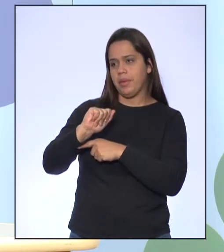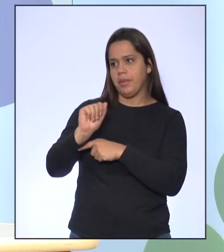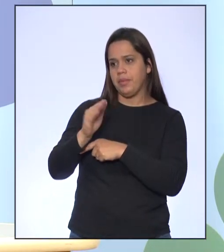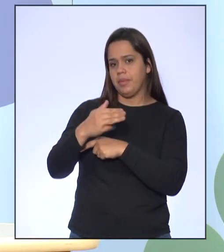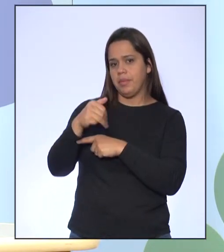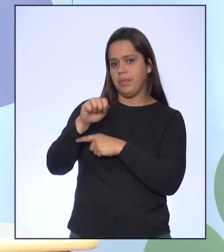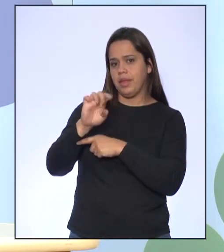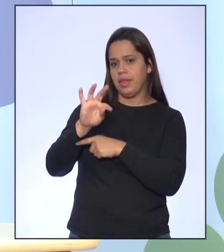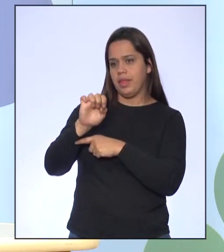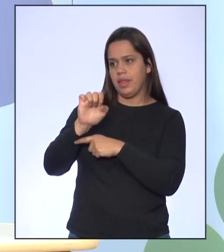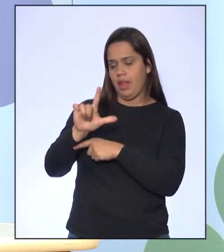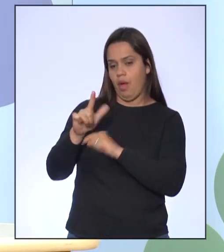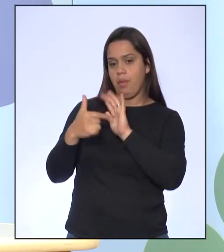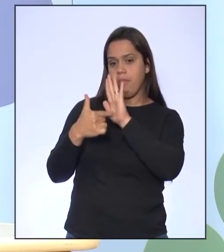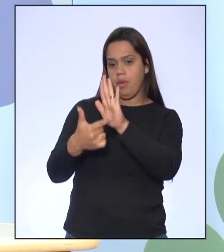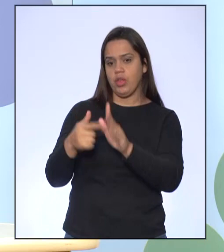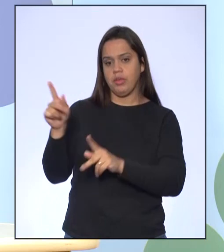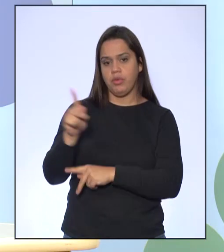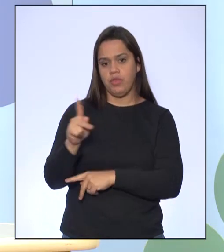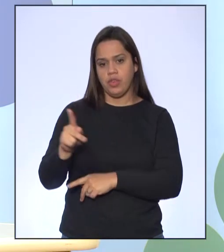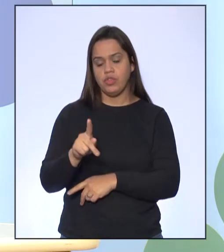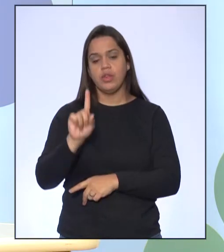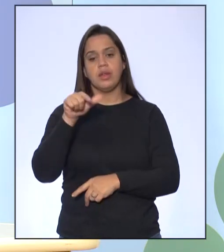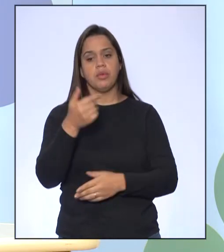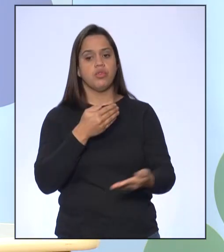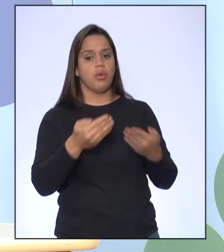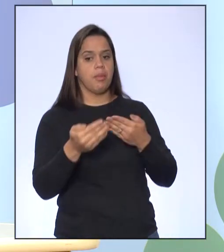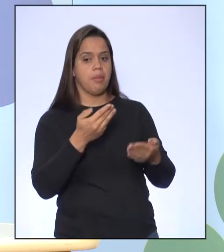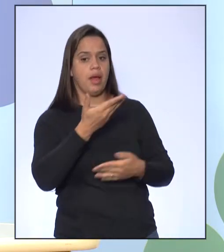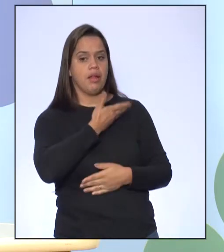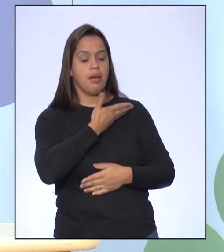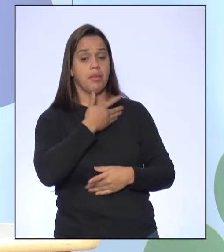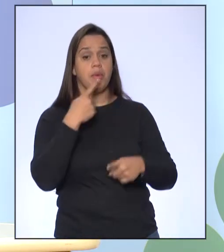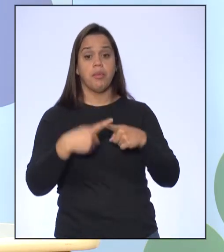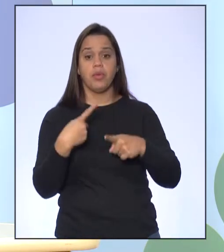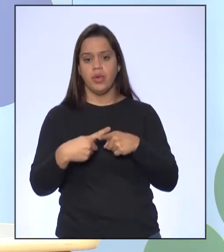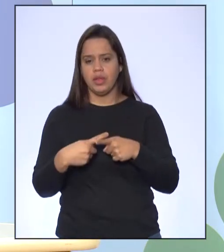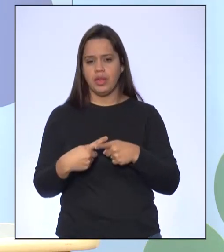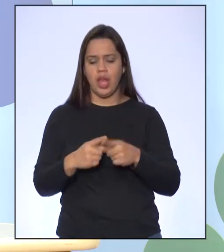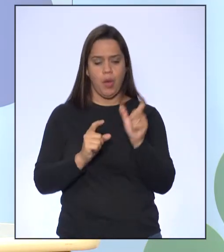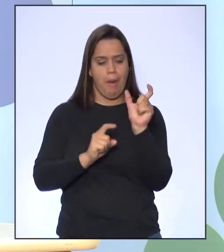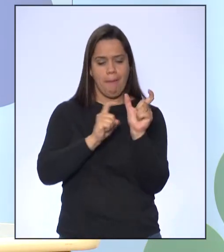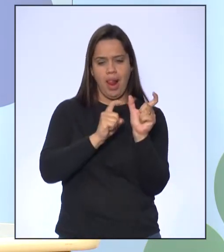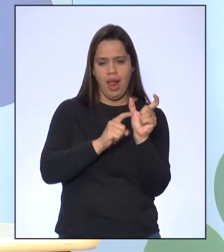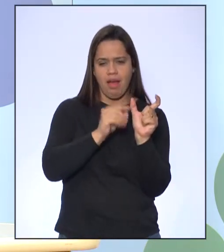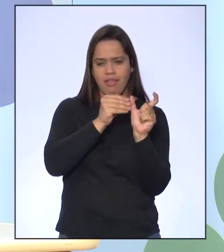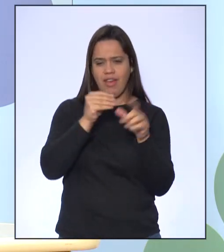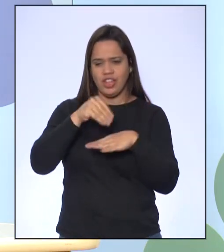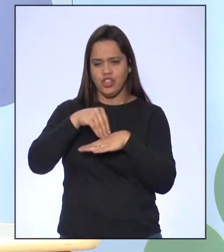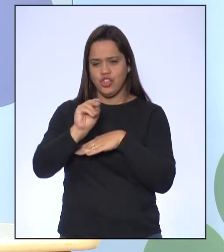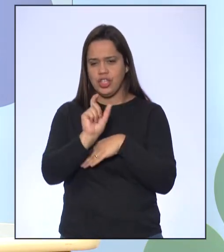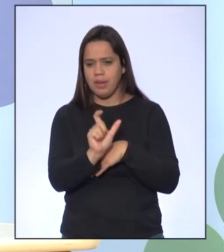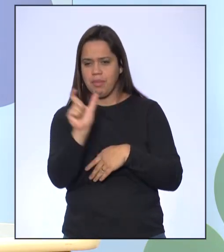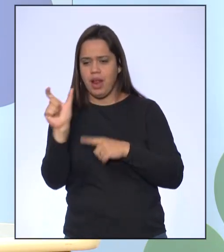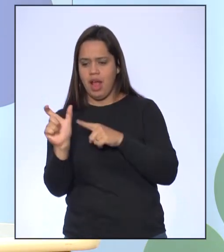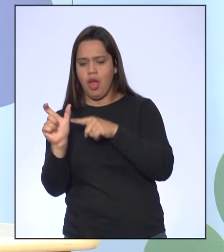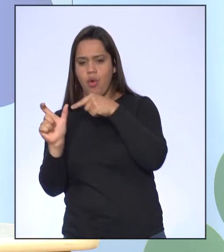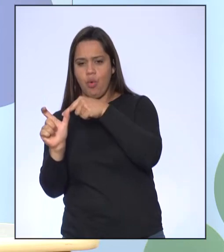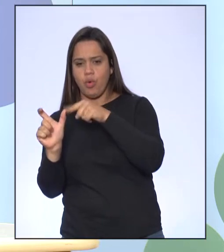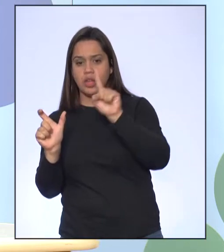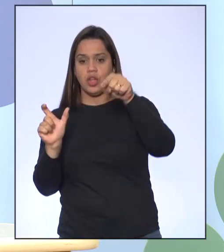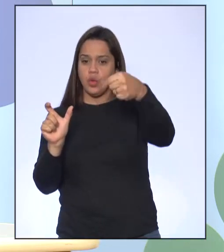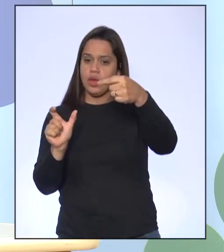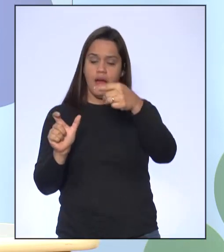ok. Aí você compara com seus colegas, porque às vezes uma palavra leva a outra e cada um tem um pensamento